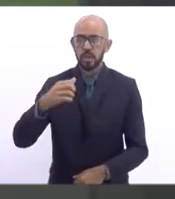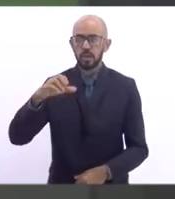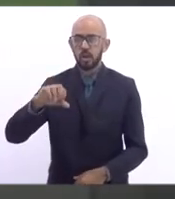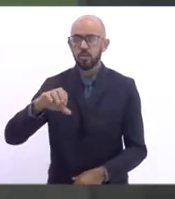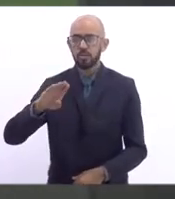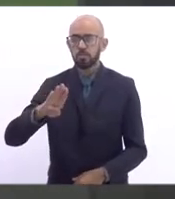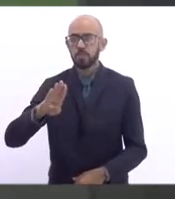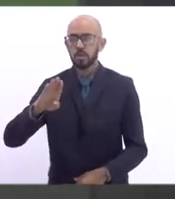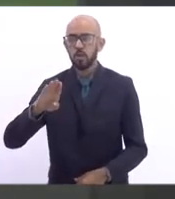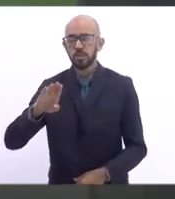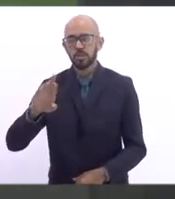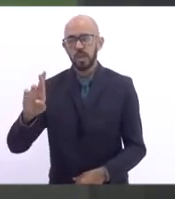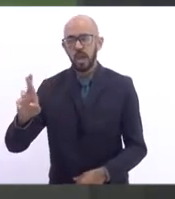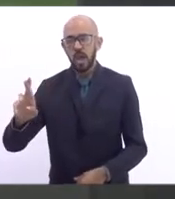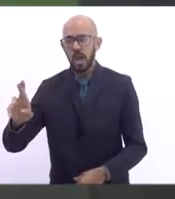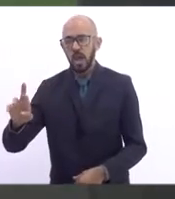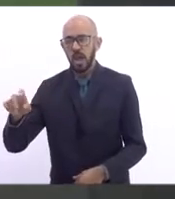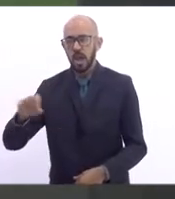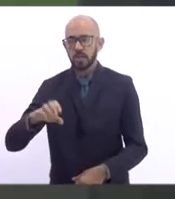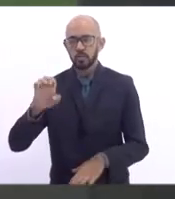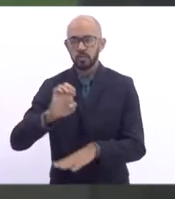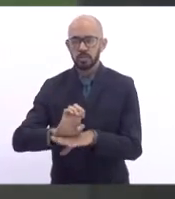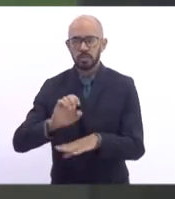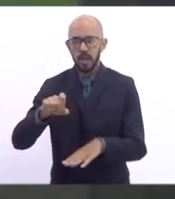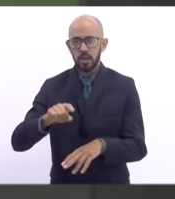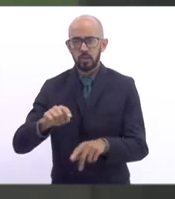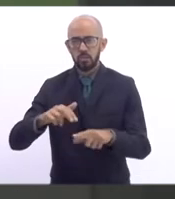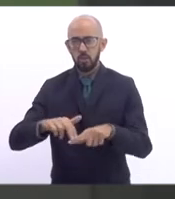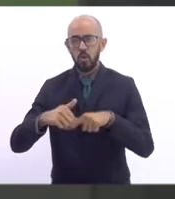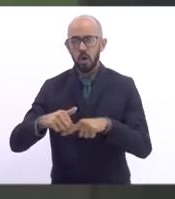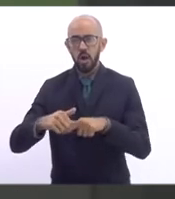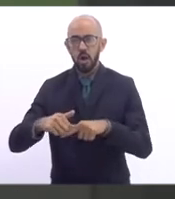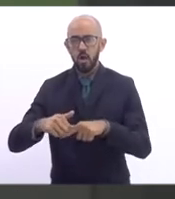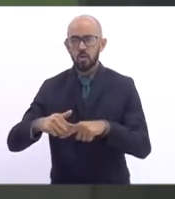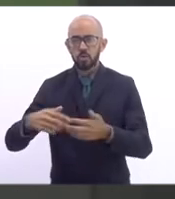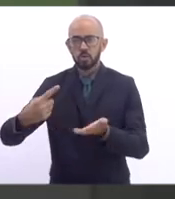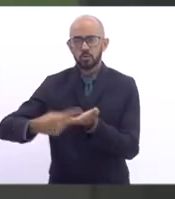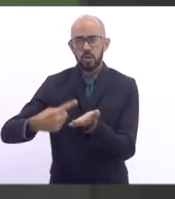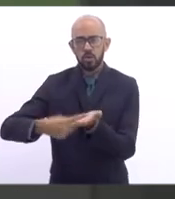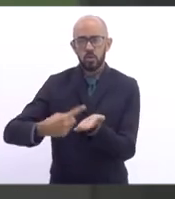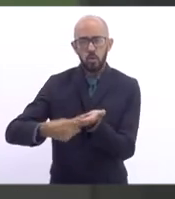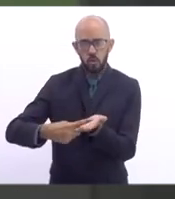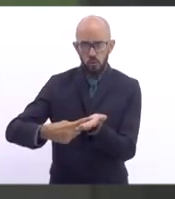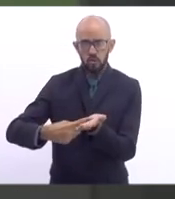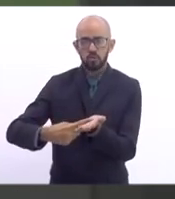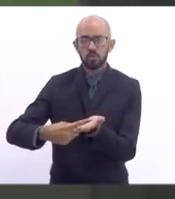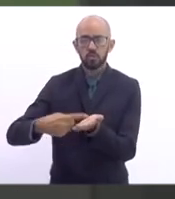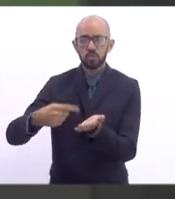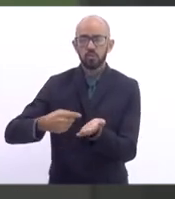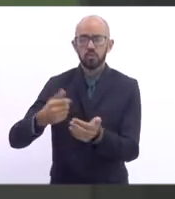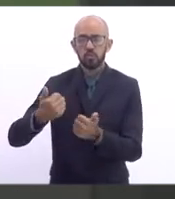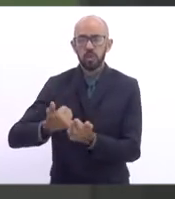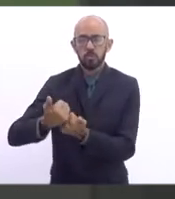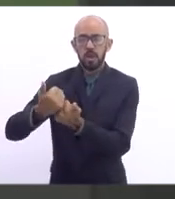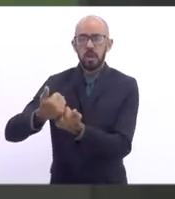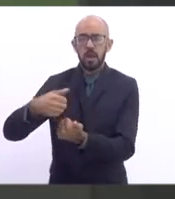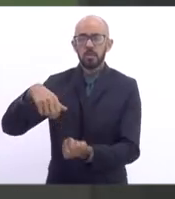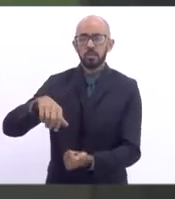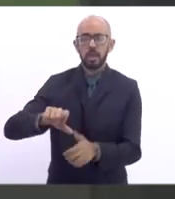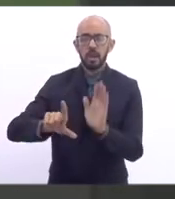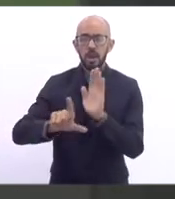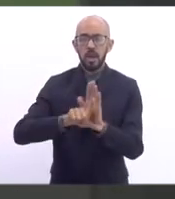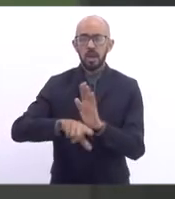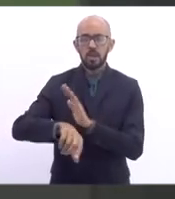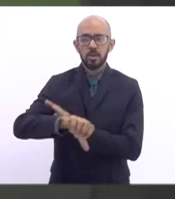dívida consolidada do Estado em virtude do refinanciamento firmado ao Amparo da lei 9496